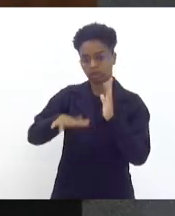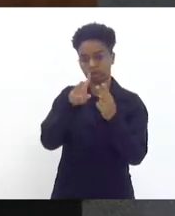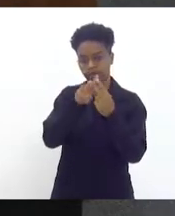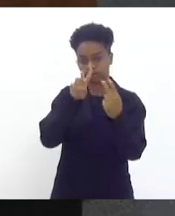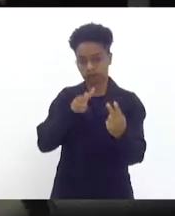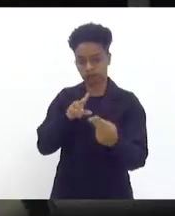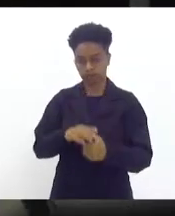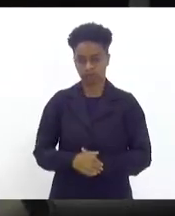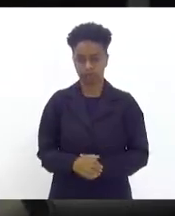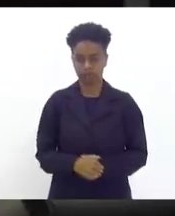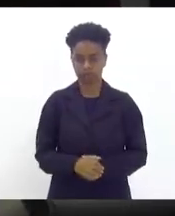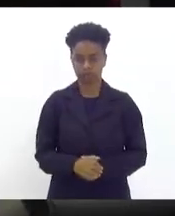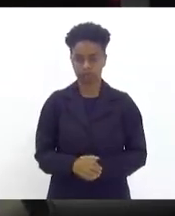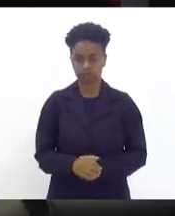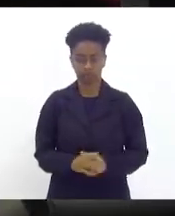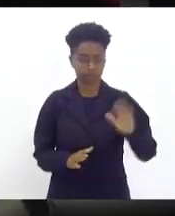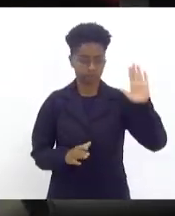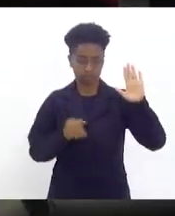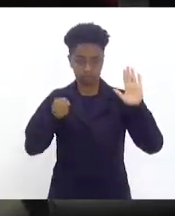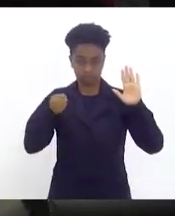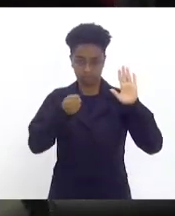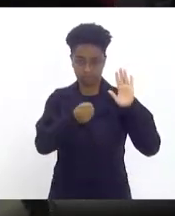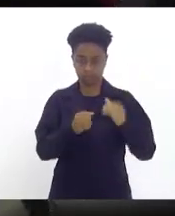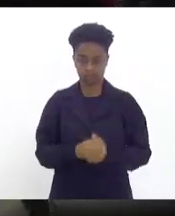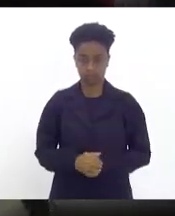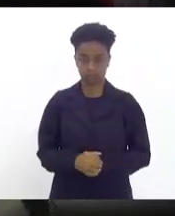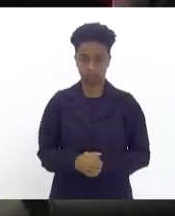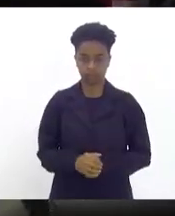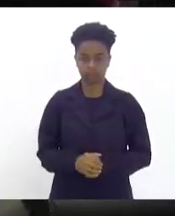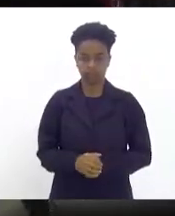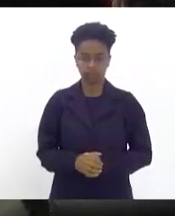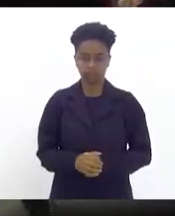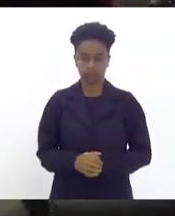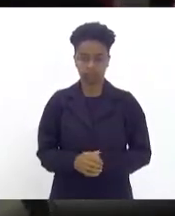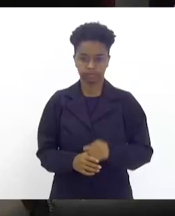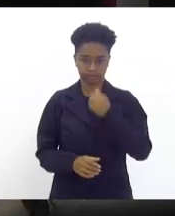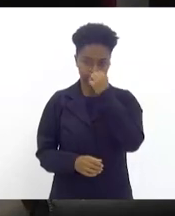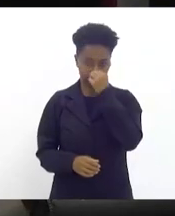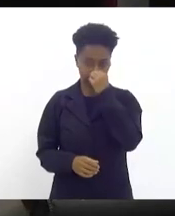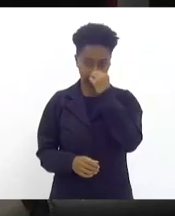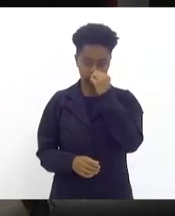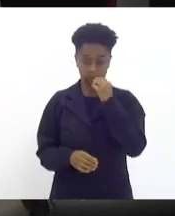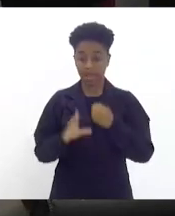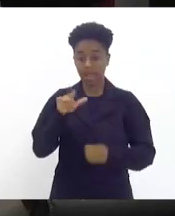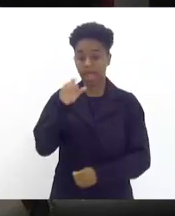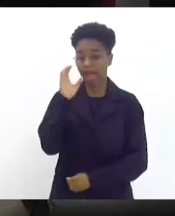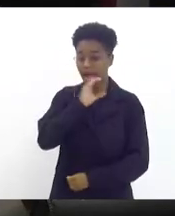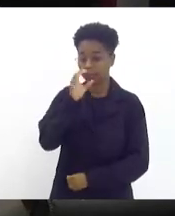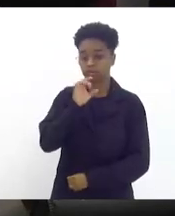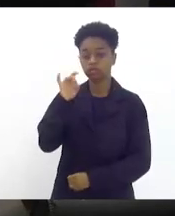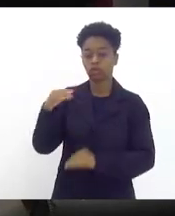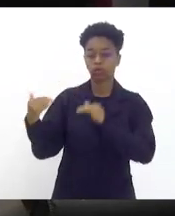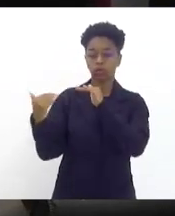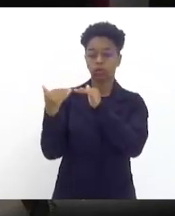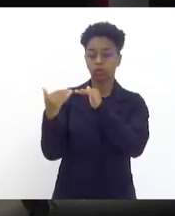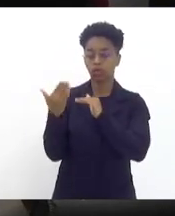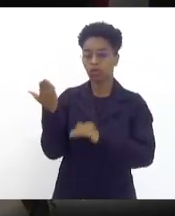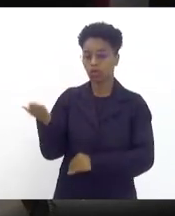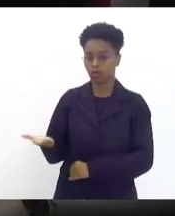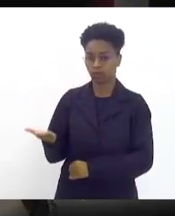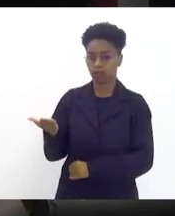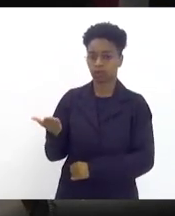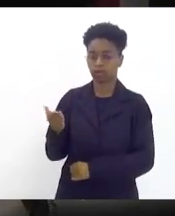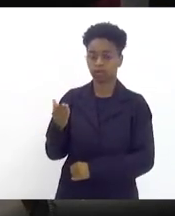virtual deputada Renata Souza muito rápido só para corroborar com